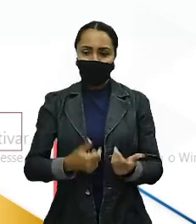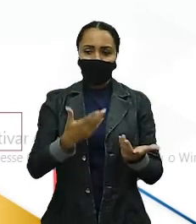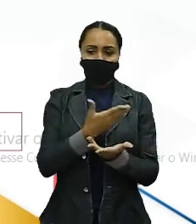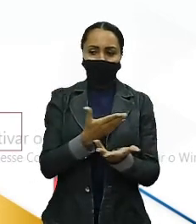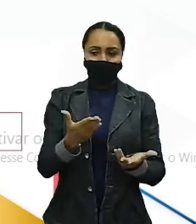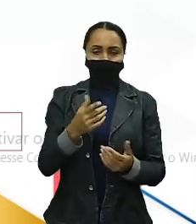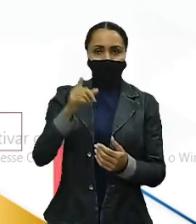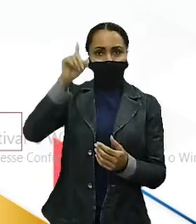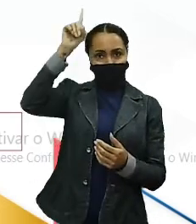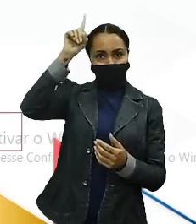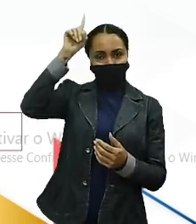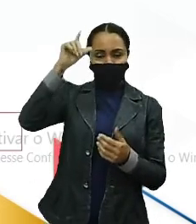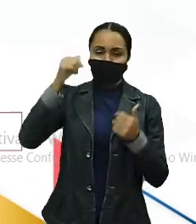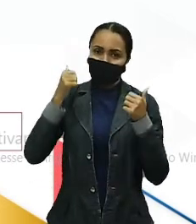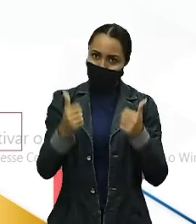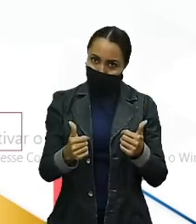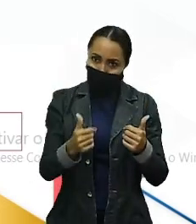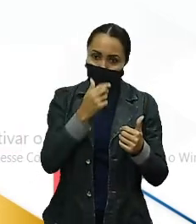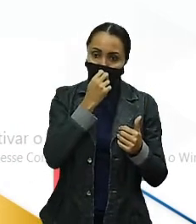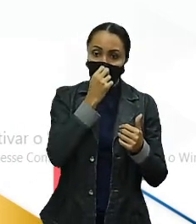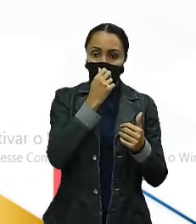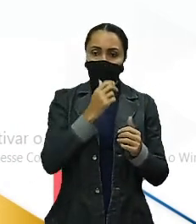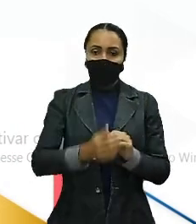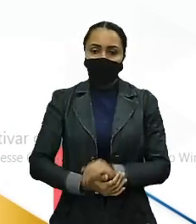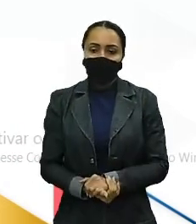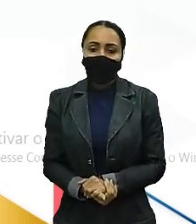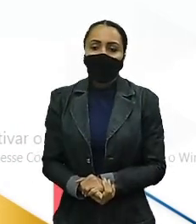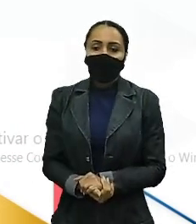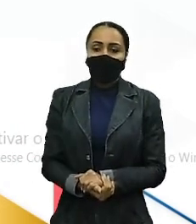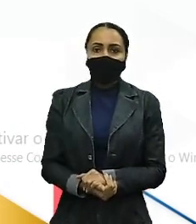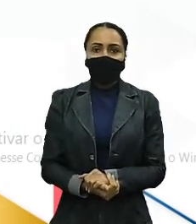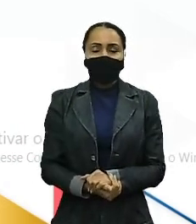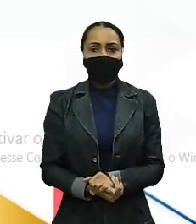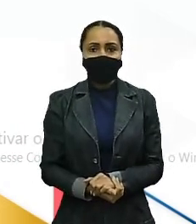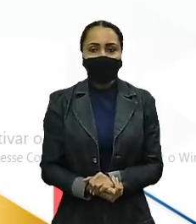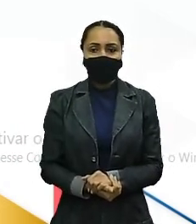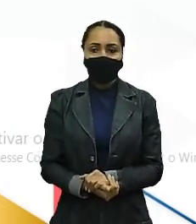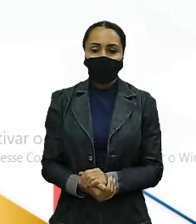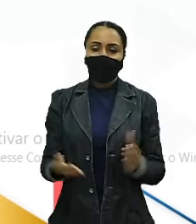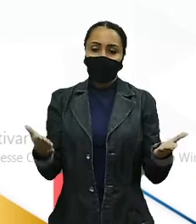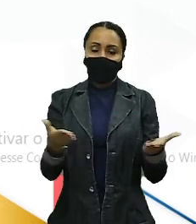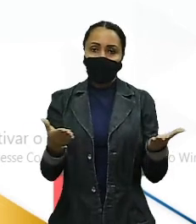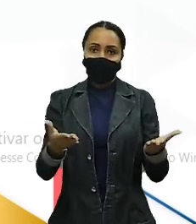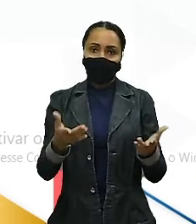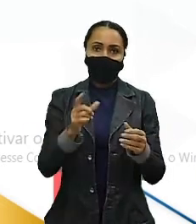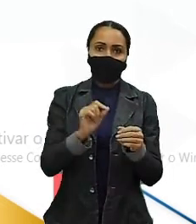nesse jogo aí, tá? E aí vocês vão adorar. Segue aí. Bom, agora a